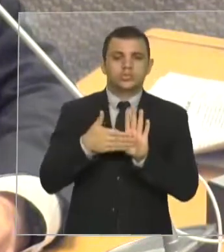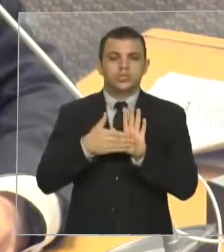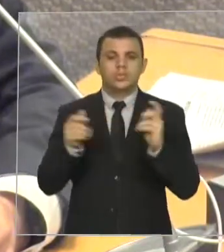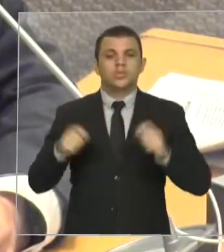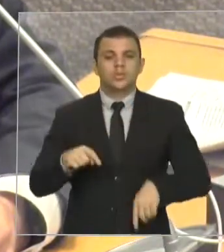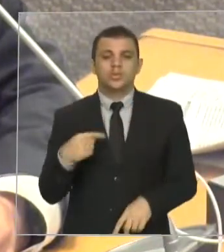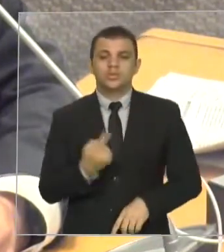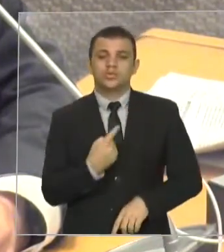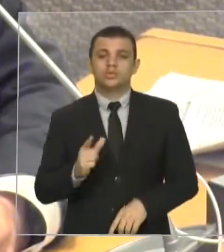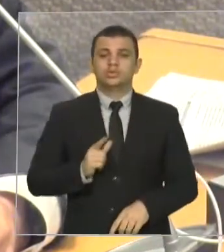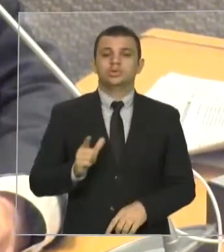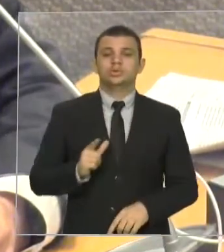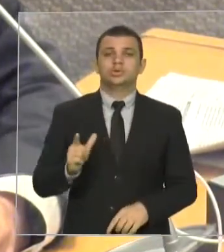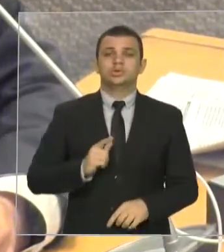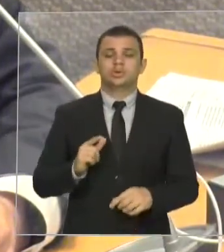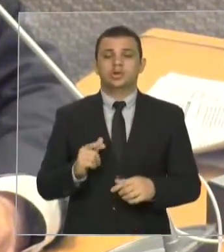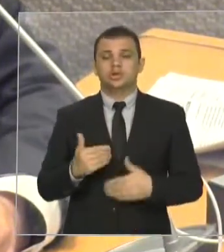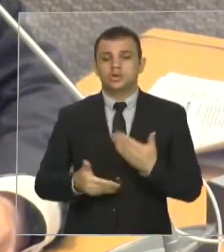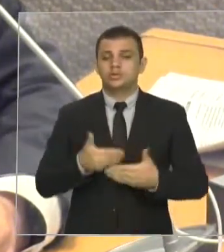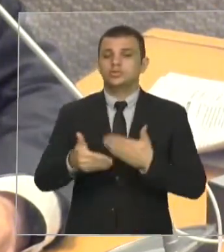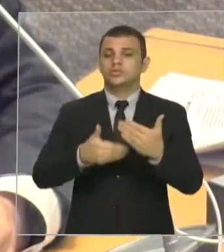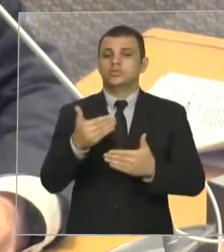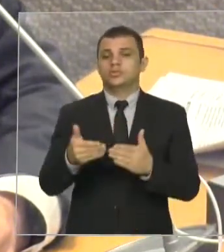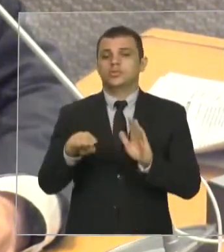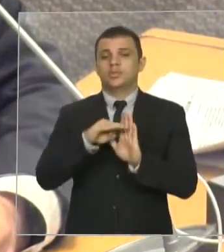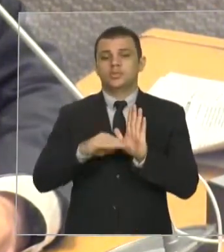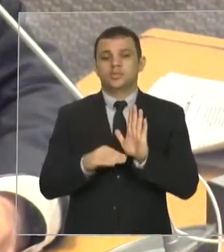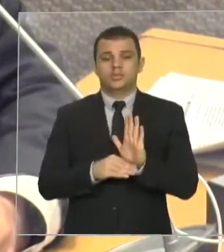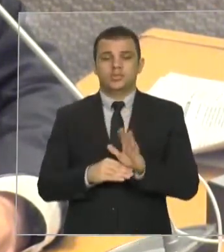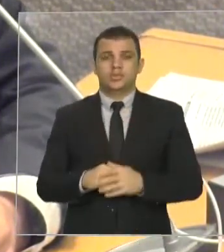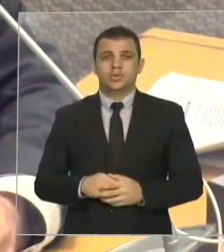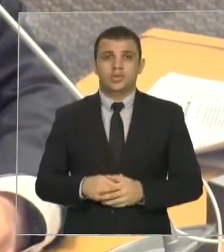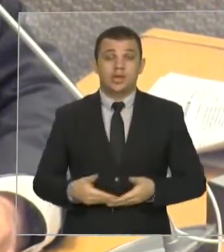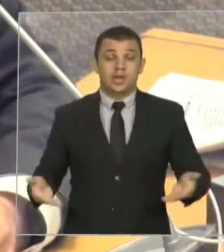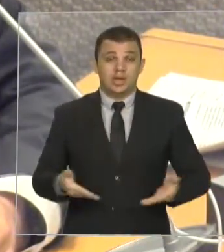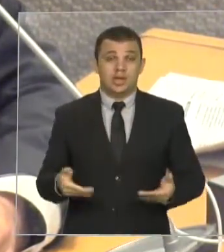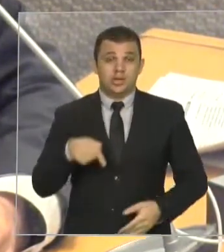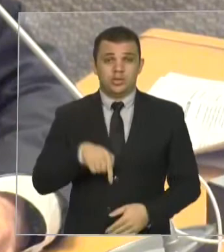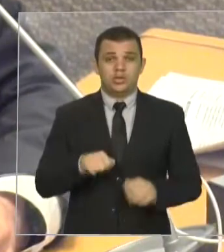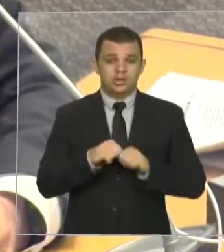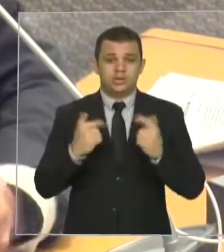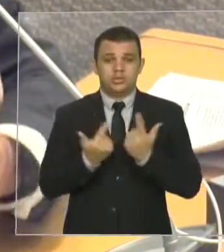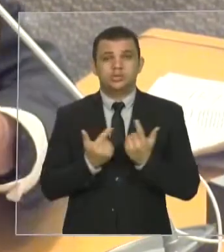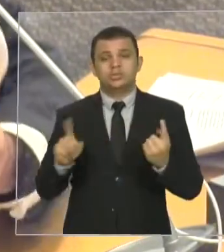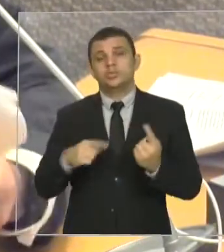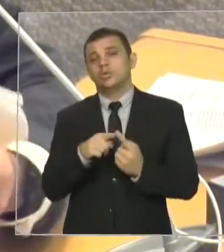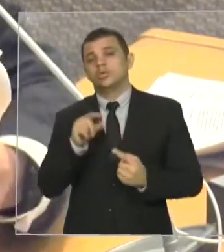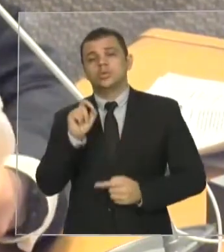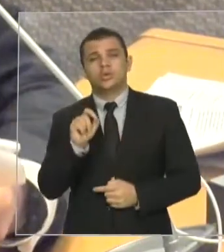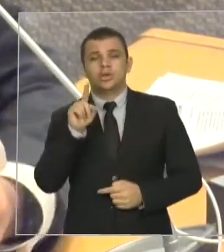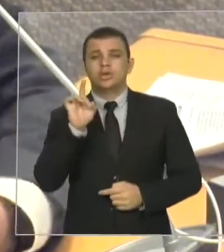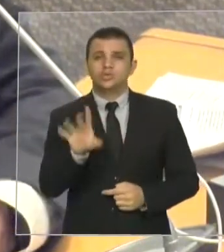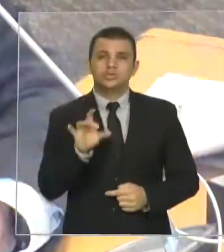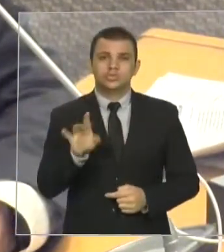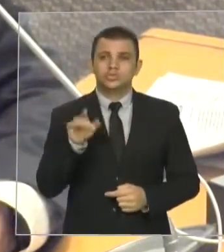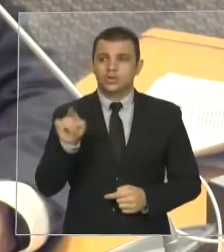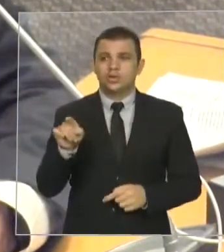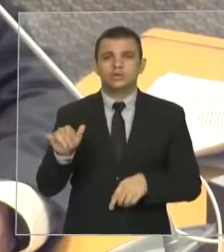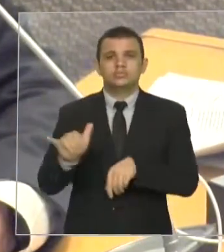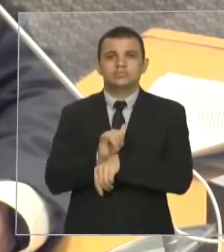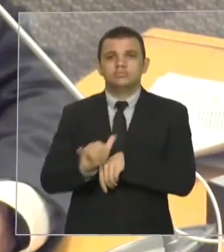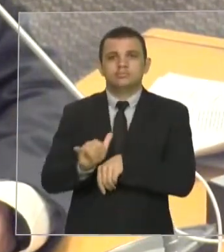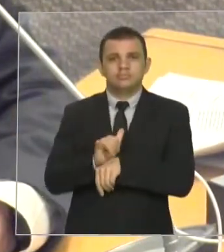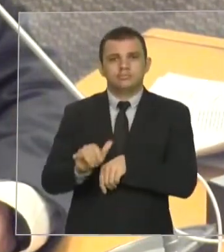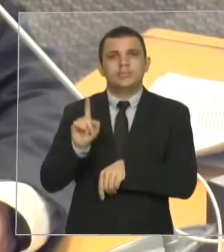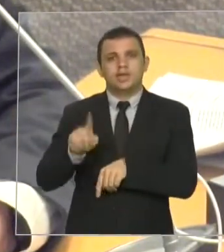plano coletivamente. A Assembleia, no seu papel legislador, faz agora apenas transformar esse plano em instrumento de lei, mas a